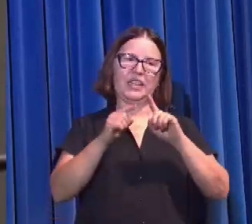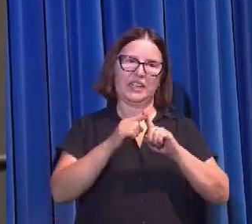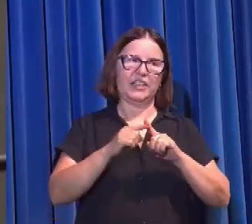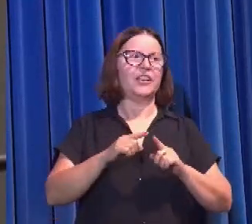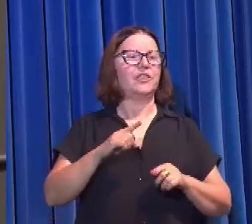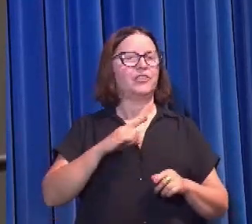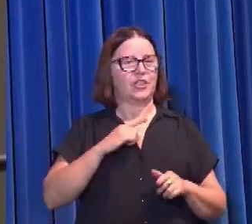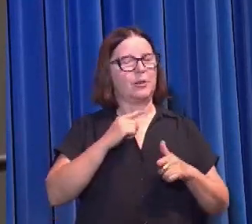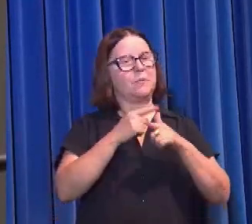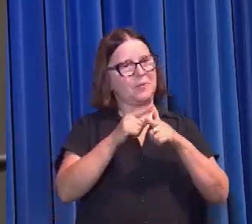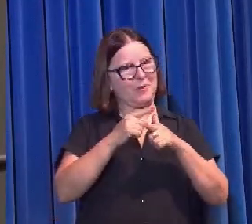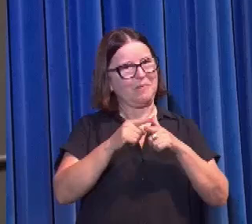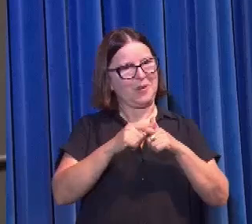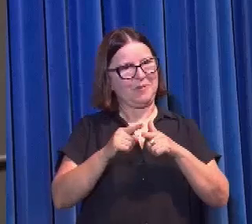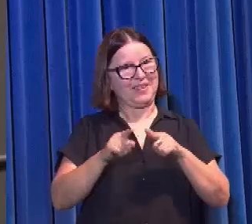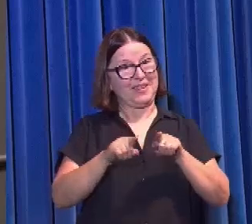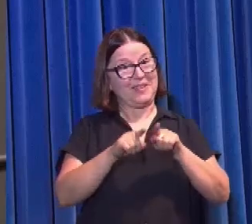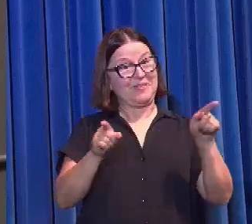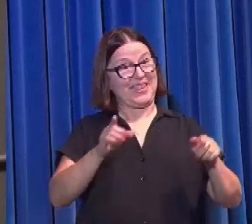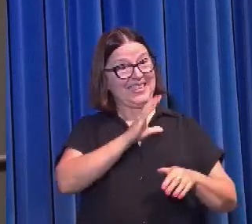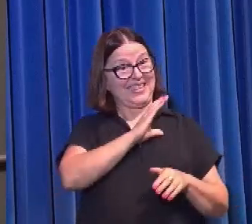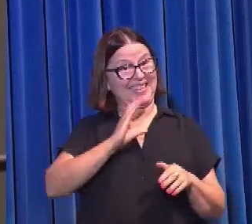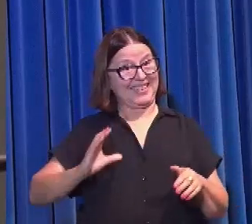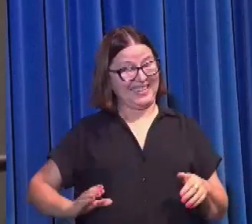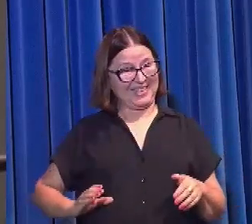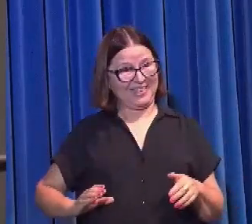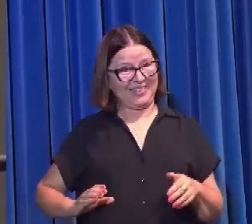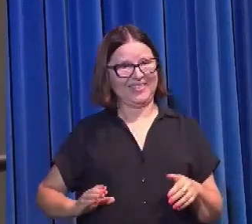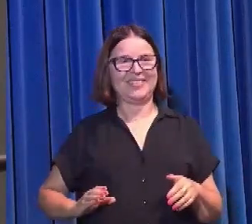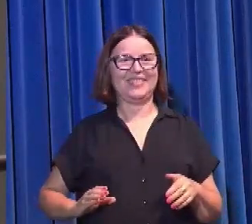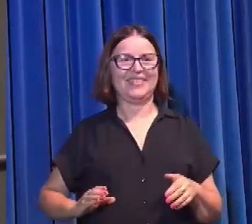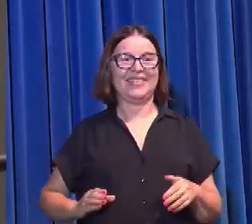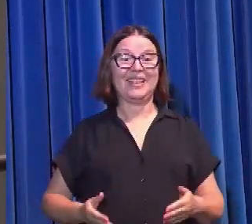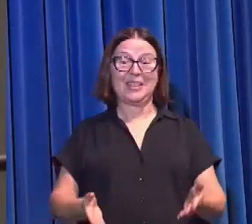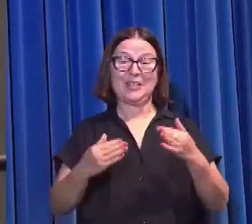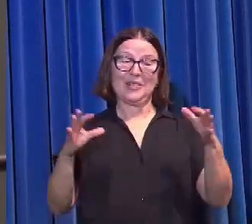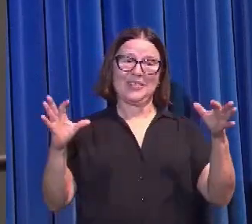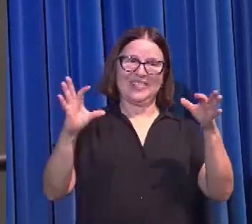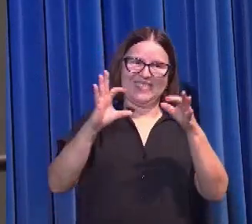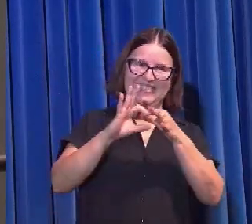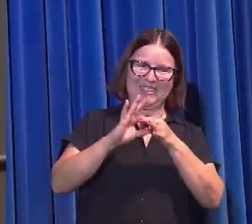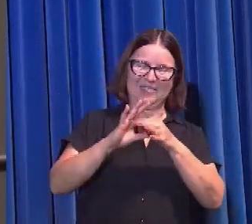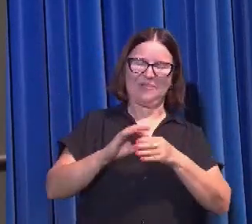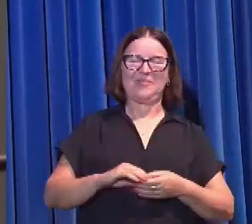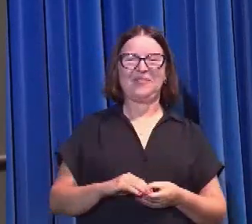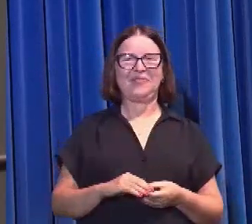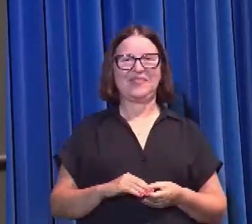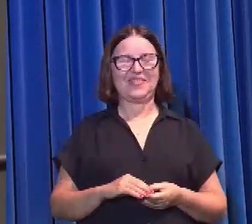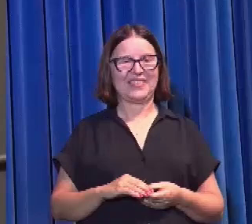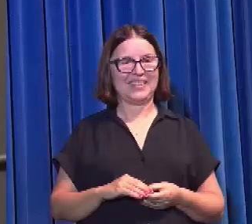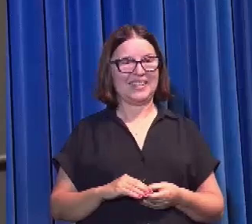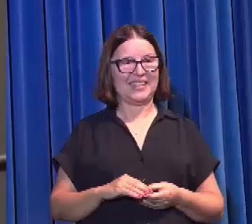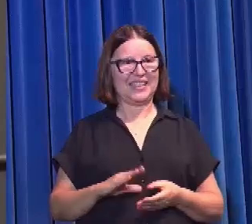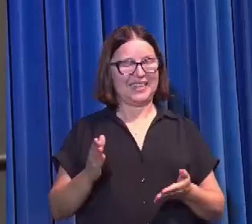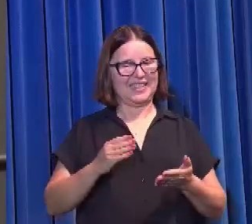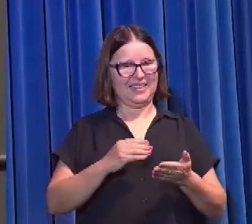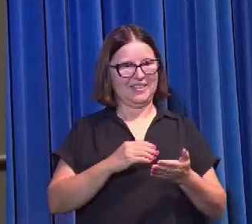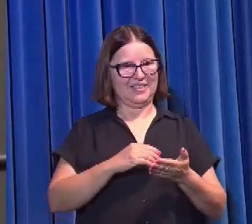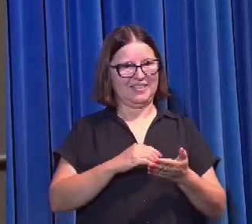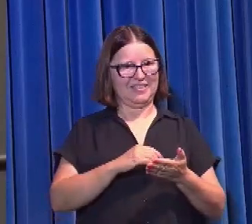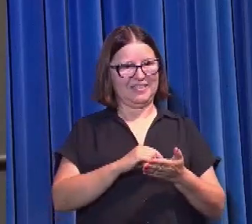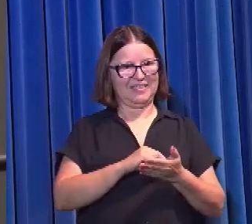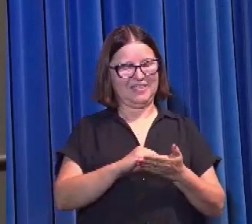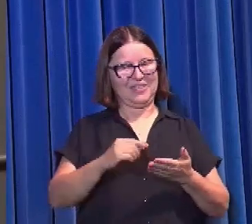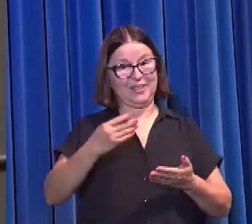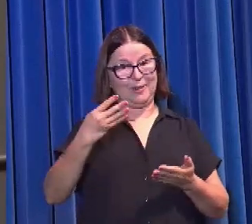Cristo resolveu esses problemas. Aqui Paulo começa, a partir do versículo 4, então, irmãos, nos apresentar a lista daquilo que nos